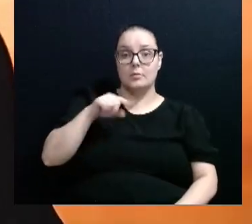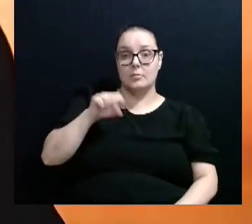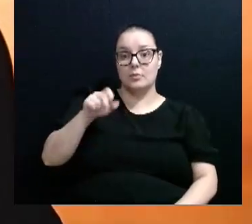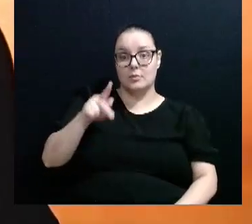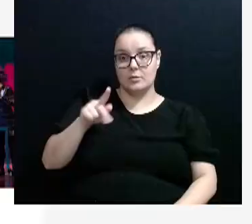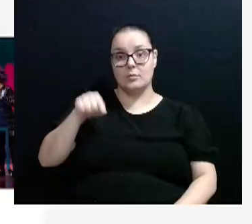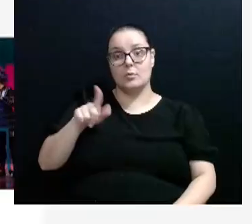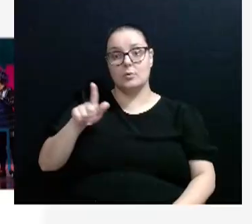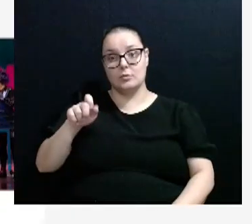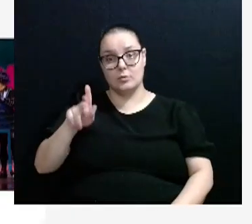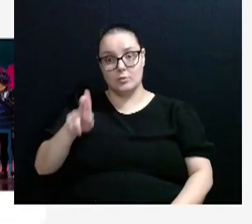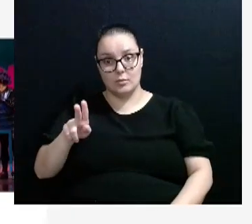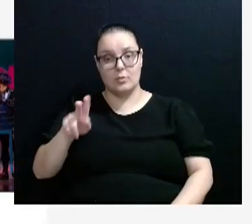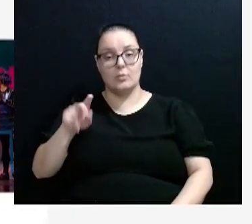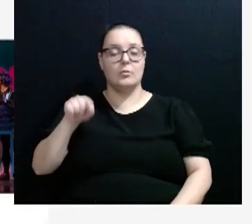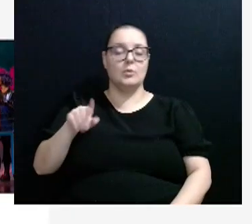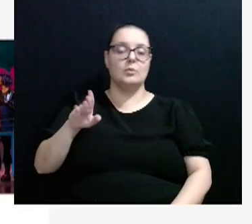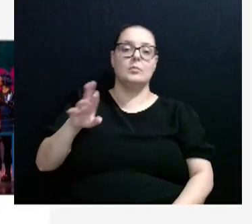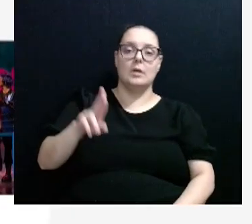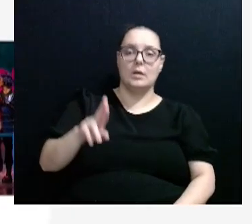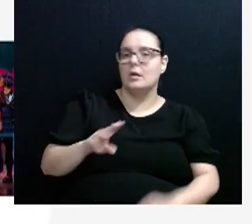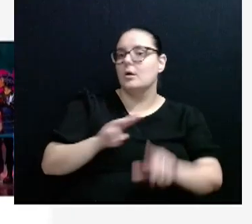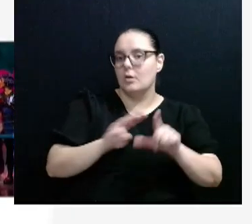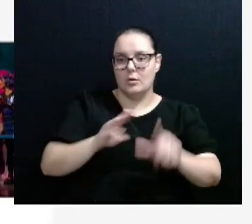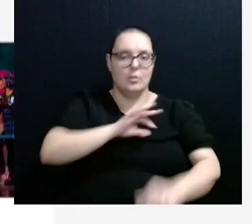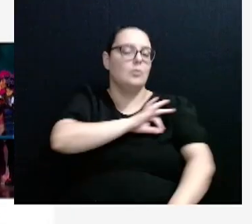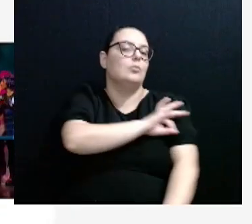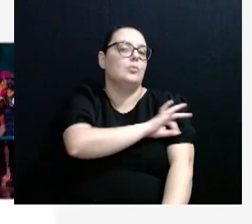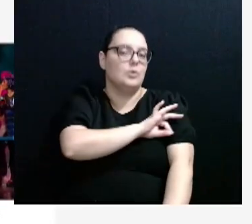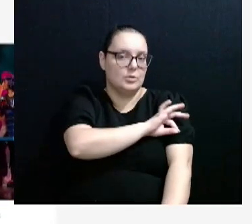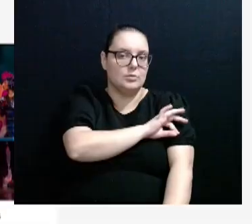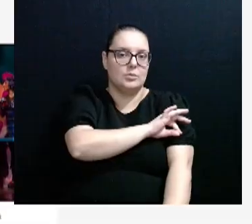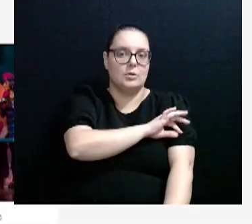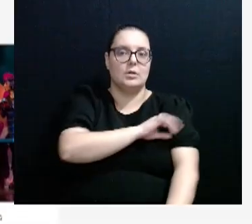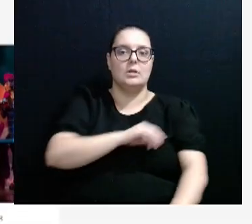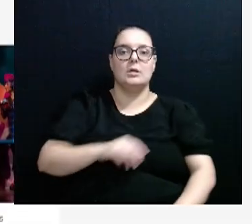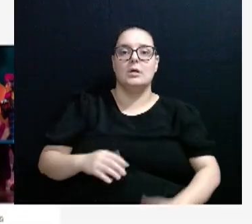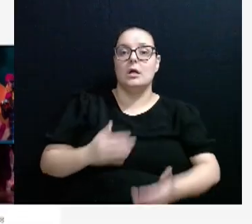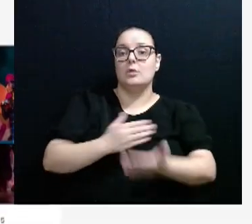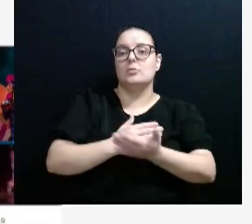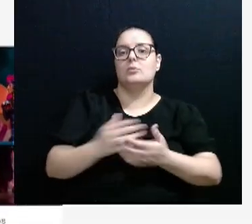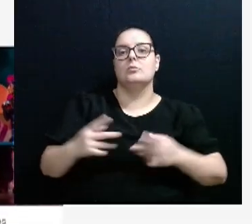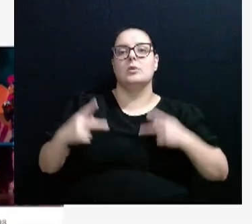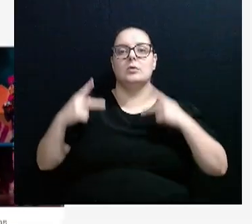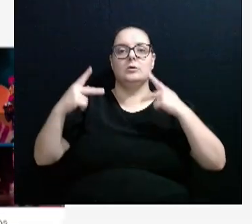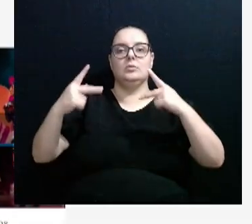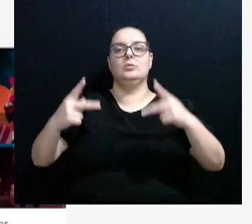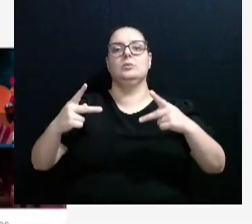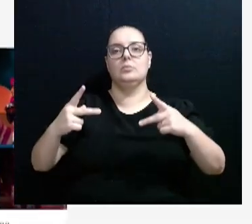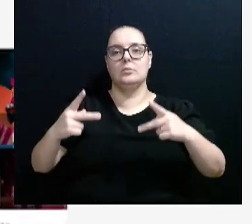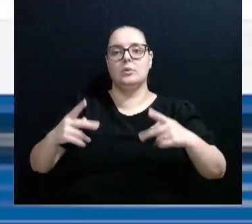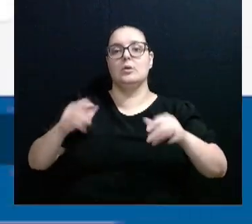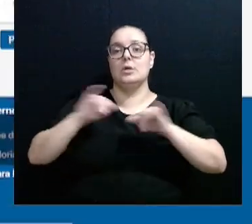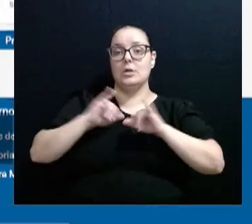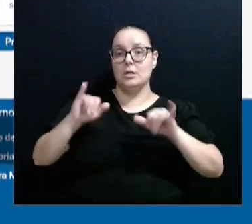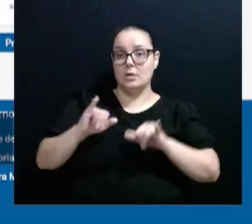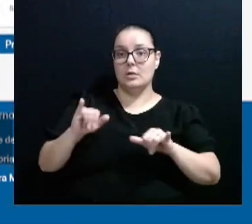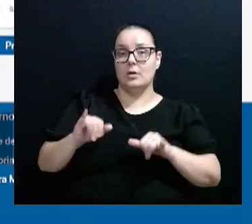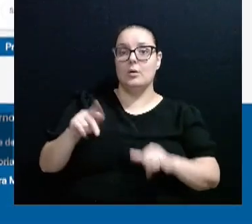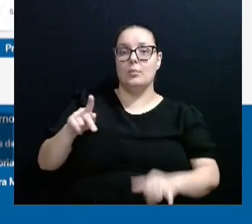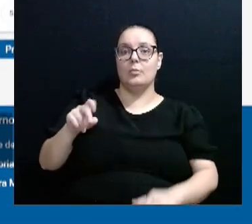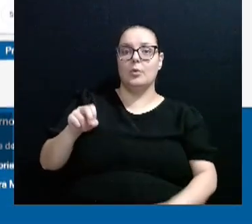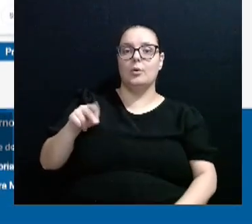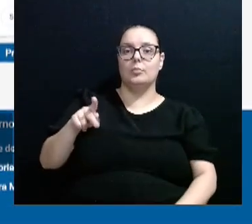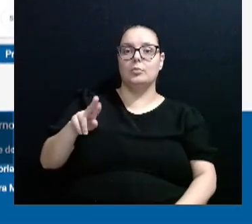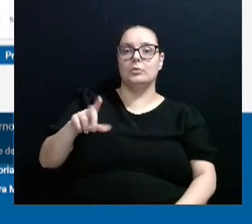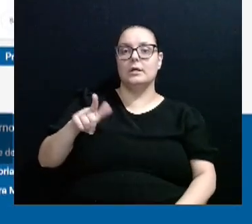campinas.sp.gov.br, que é a página, o portal da prefeitura. Logo na página inicial tem um banner, campanha de popularização. Você vai clicar